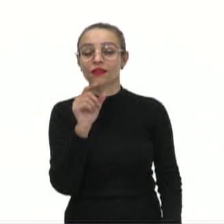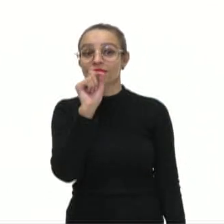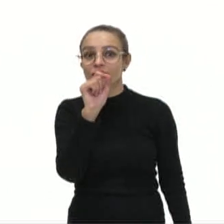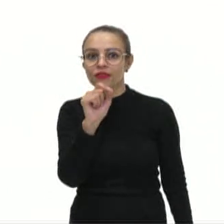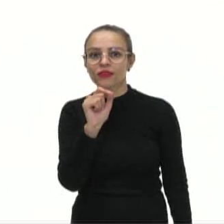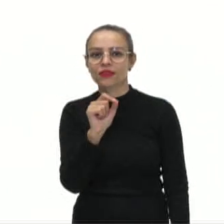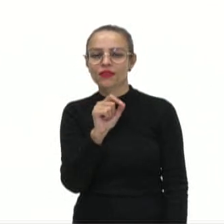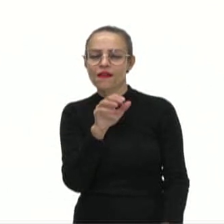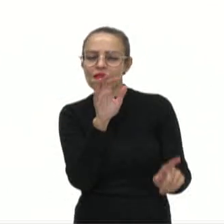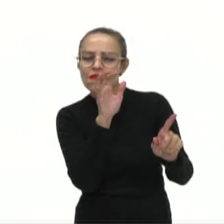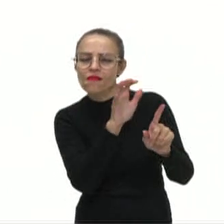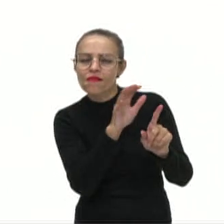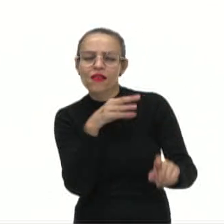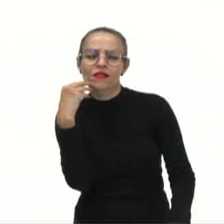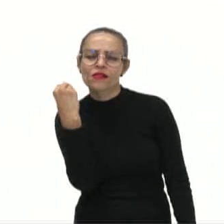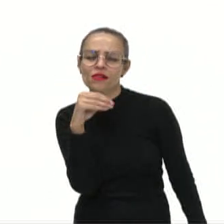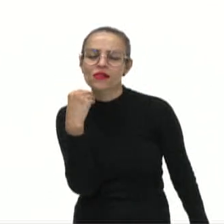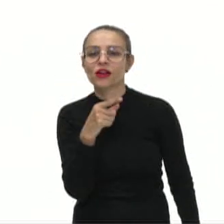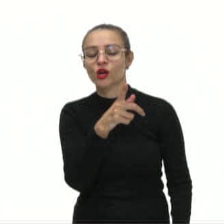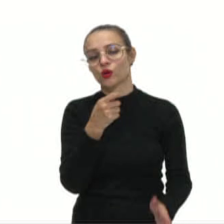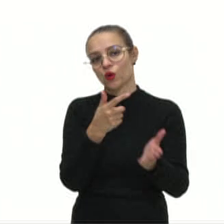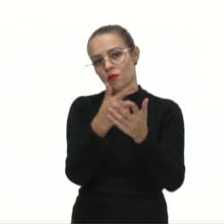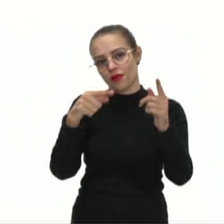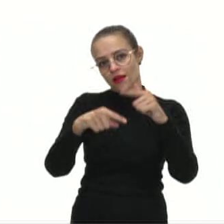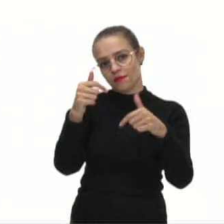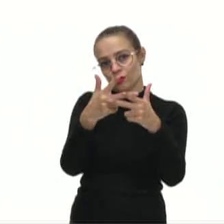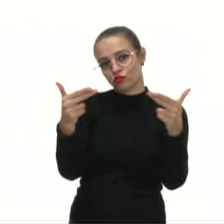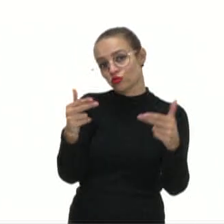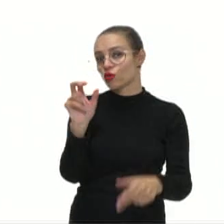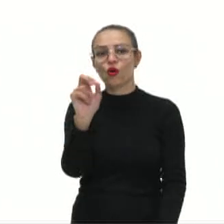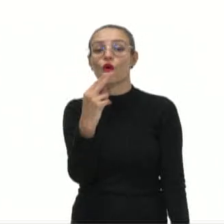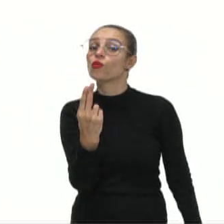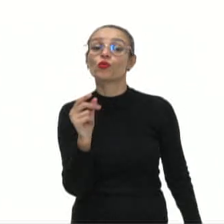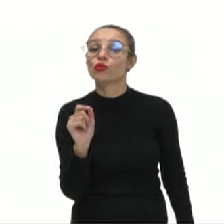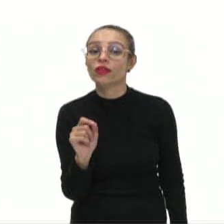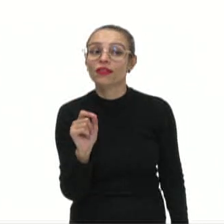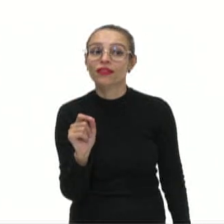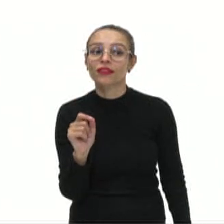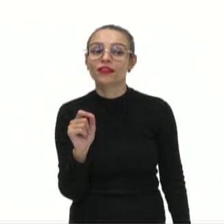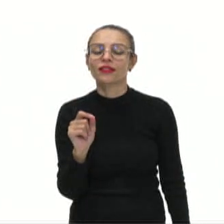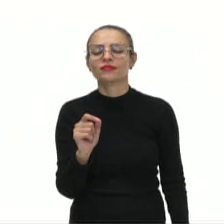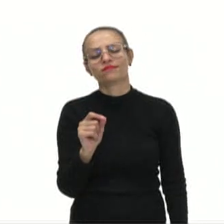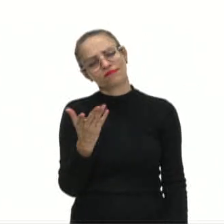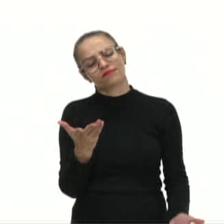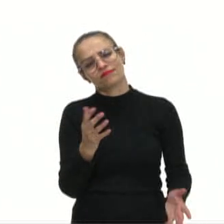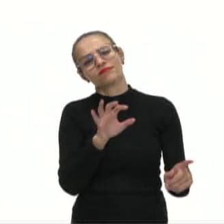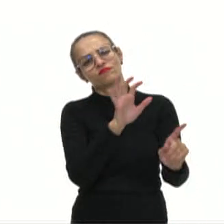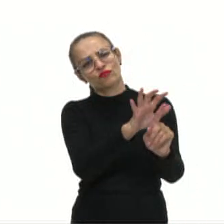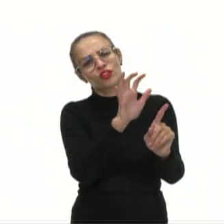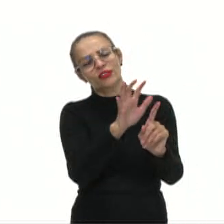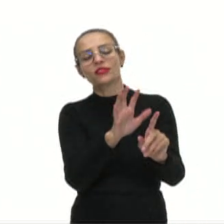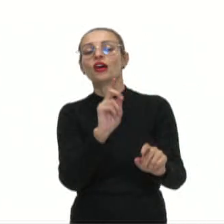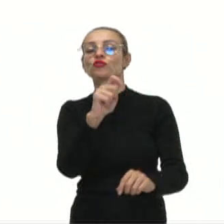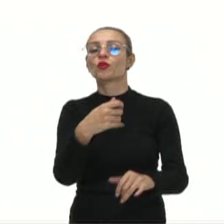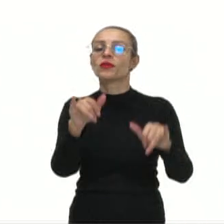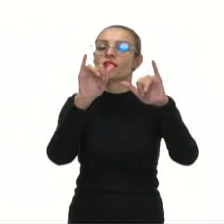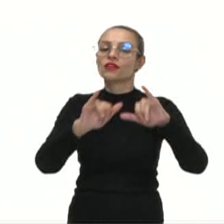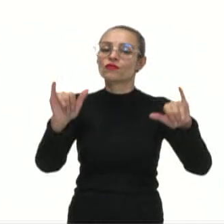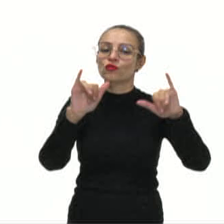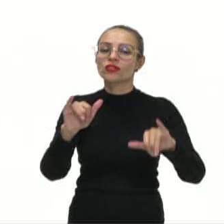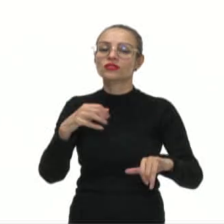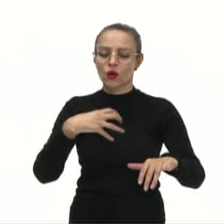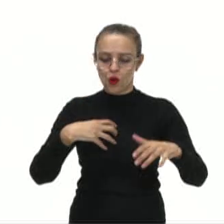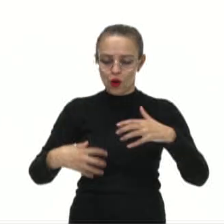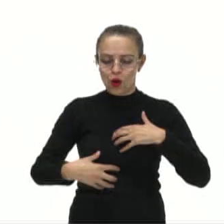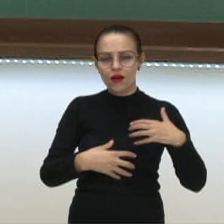convencer alguém a adquirir um produto ou simplesmente fazer o quê? Sensibilizar alguém para essa campanha de doação de